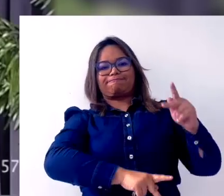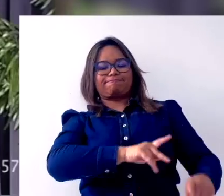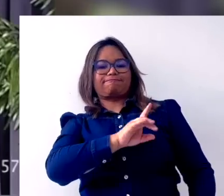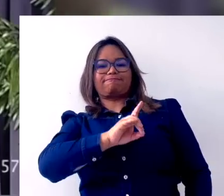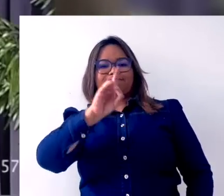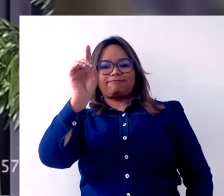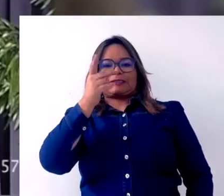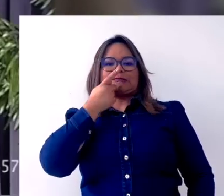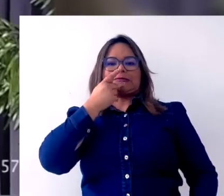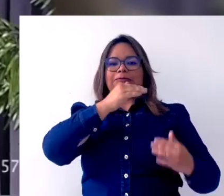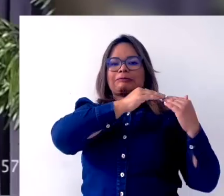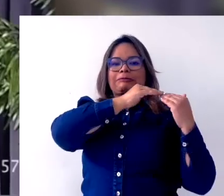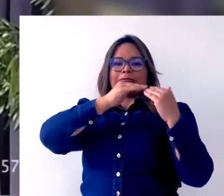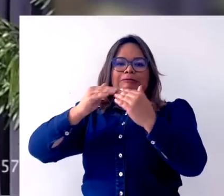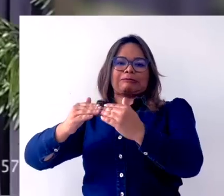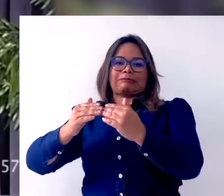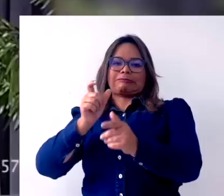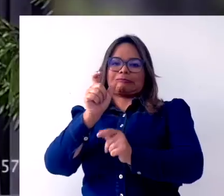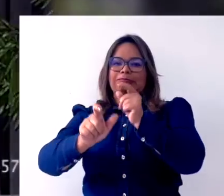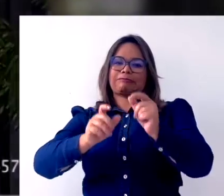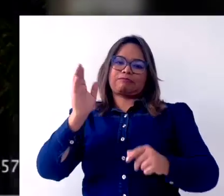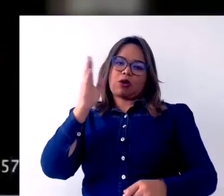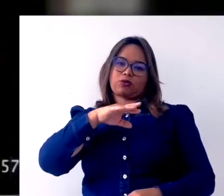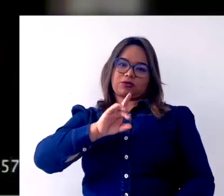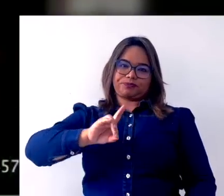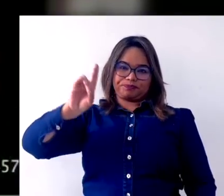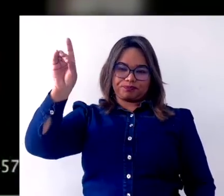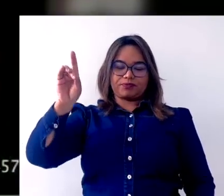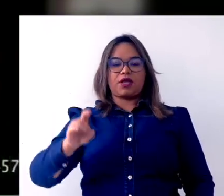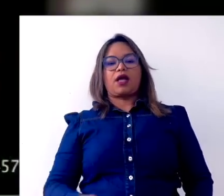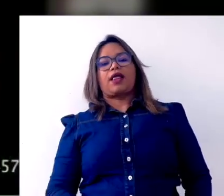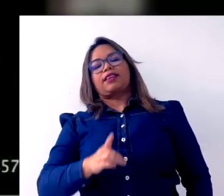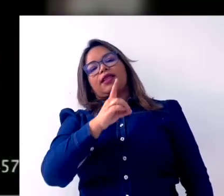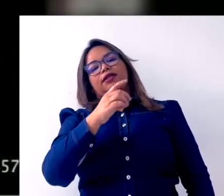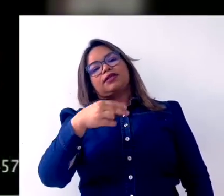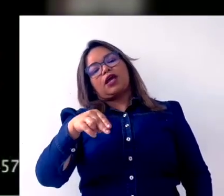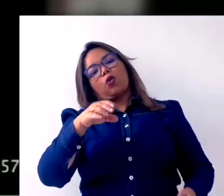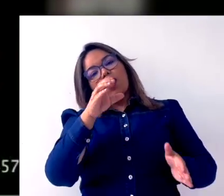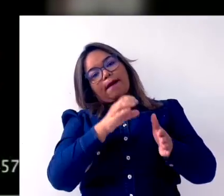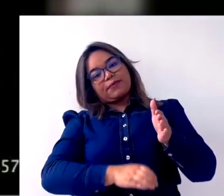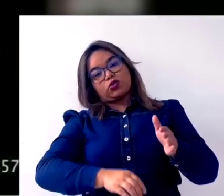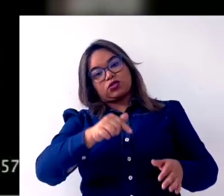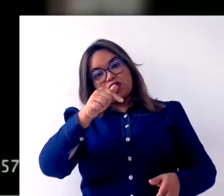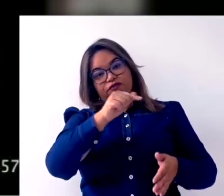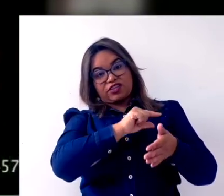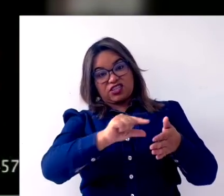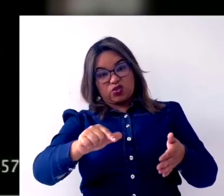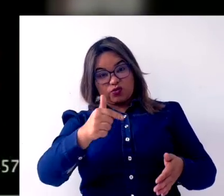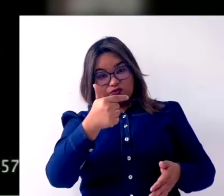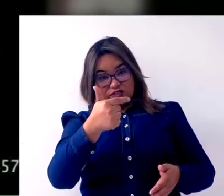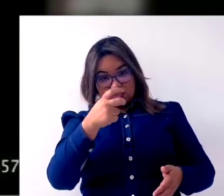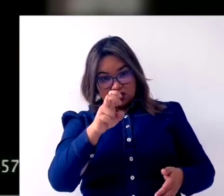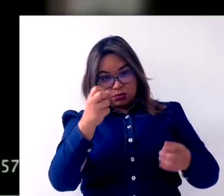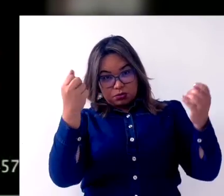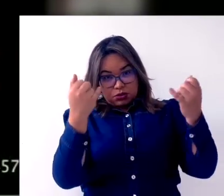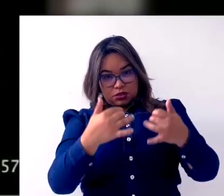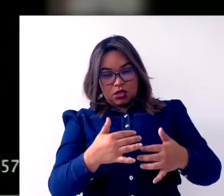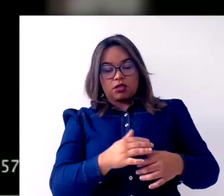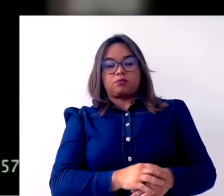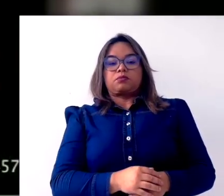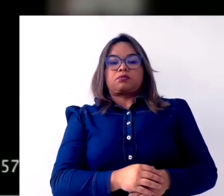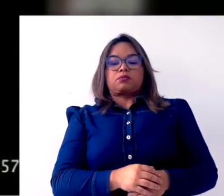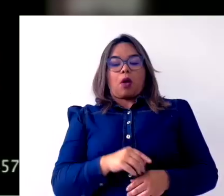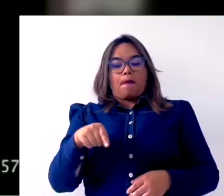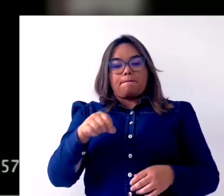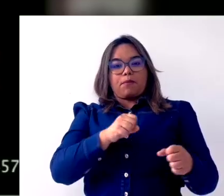é blasfema em relação ao Altíssimo. Daniel capítulo 7, versículo 25 diz: "E ele falará grandes